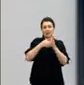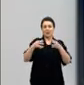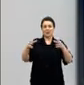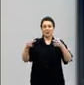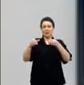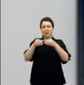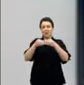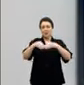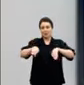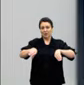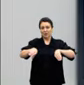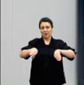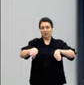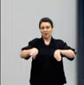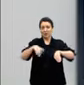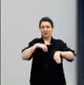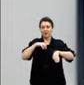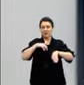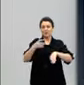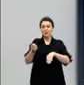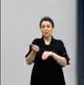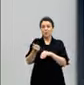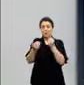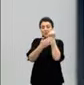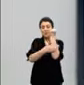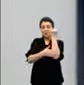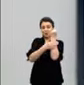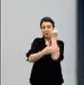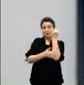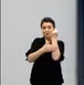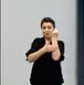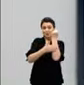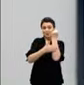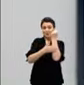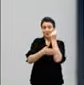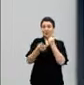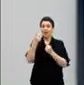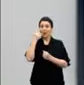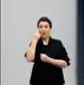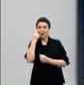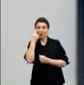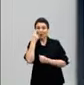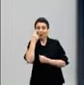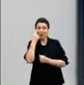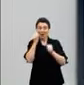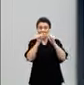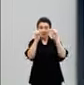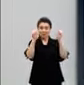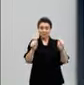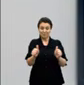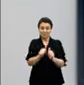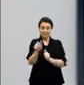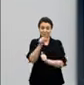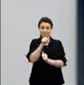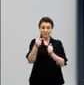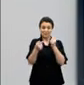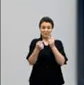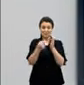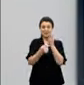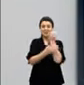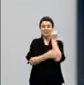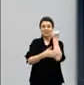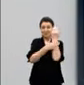os anticorpos na segunda linha. Então, tudo que eu falei está aqui nesse quadro, ó. Então, as hemácias